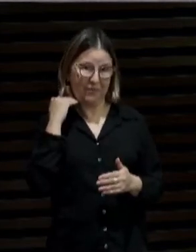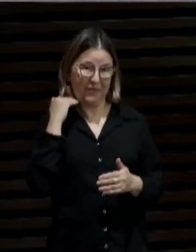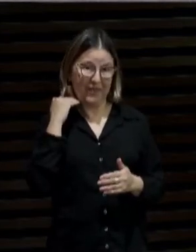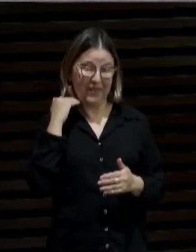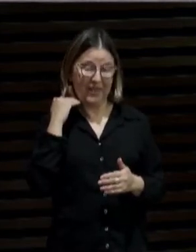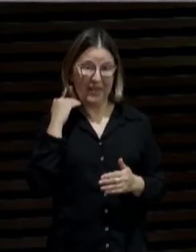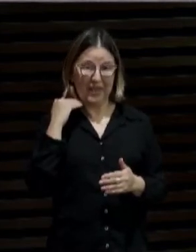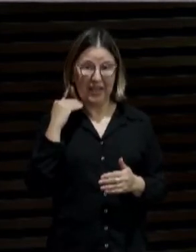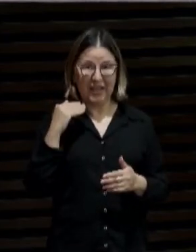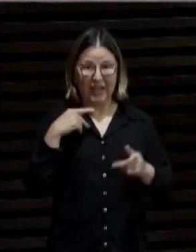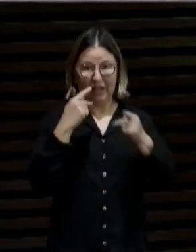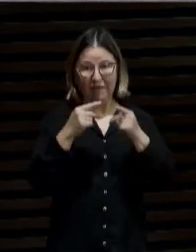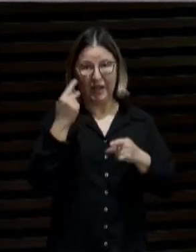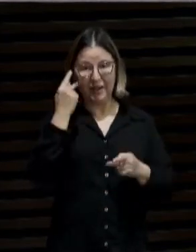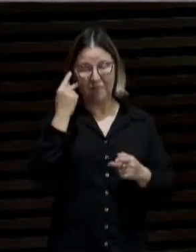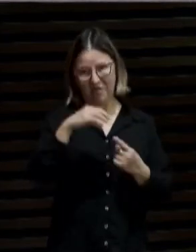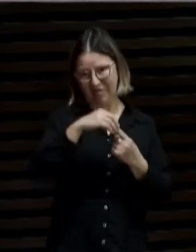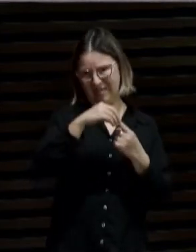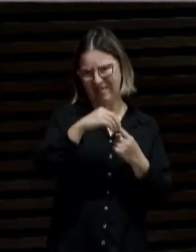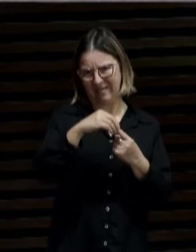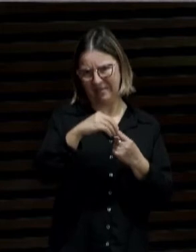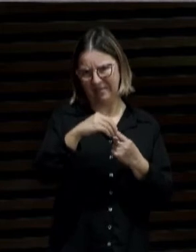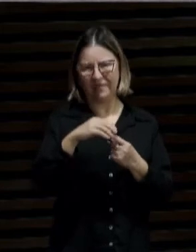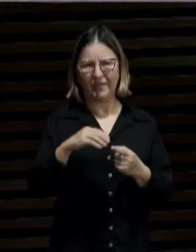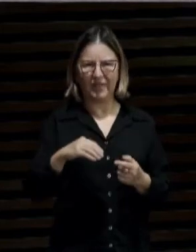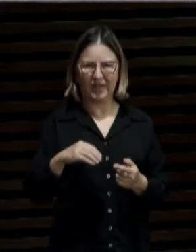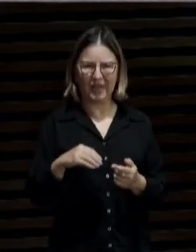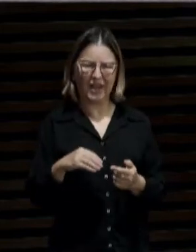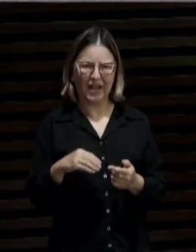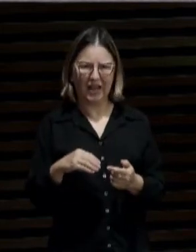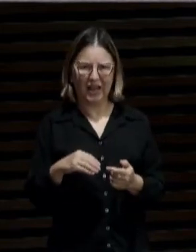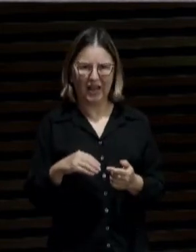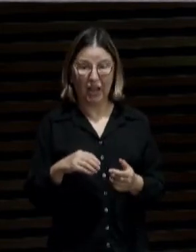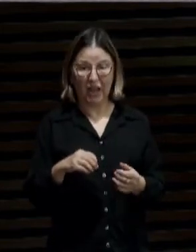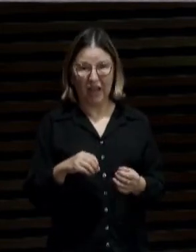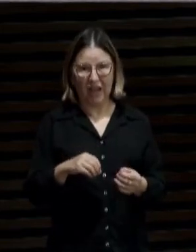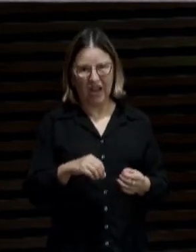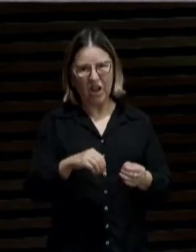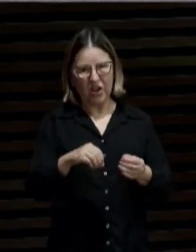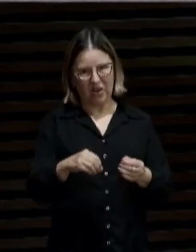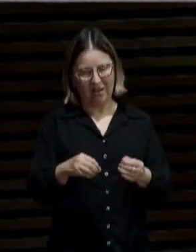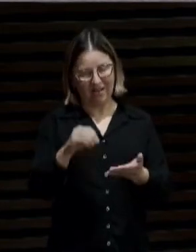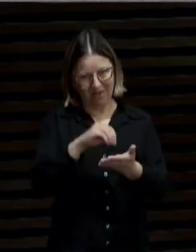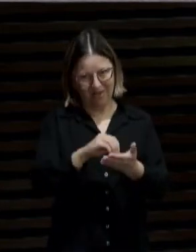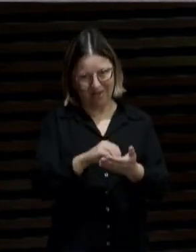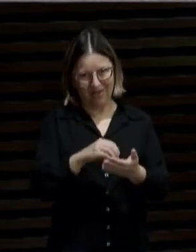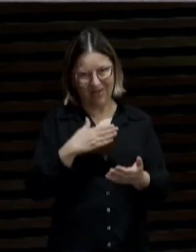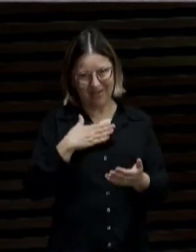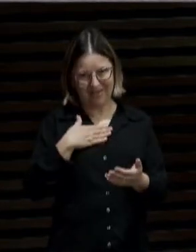aceita? Ele vai falar, cara, você não consegue pagar. Não